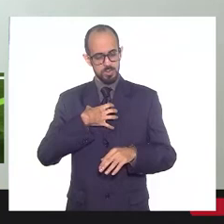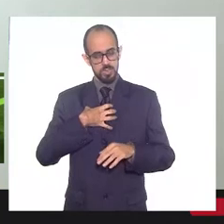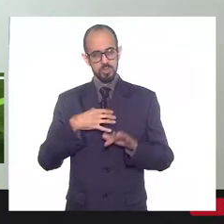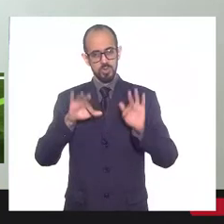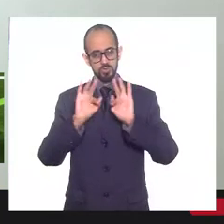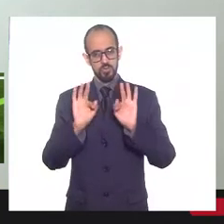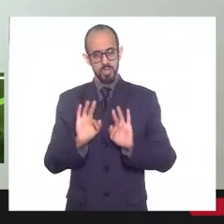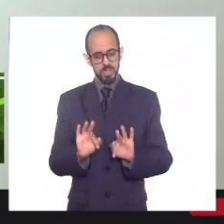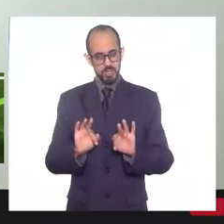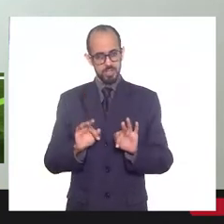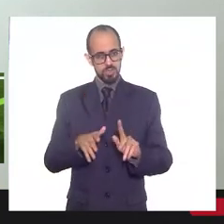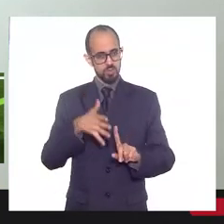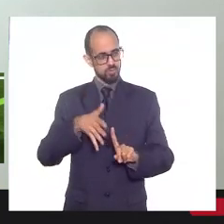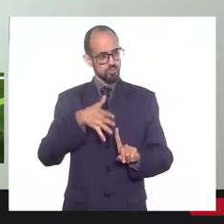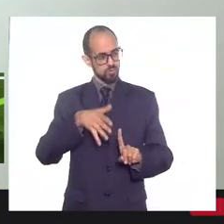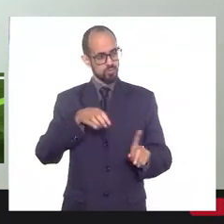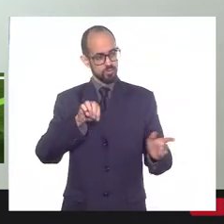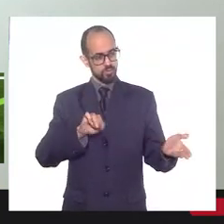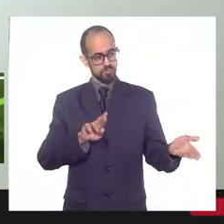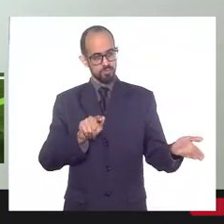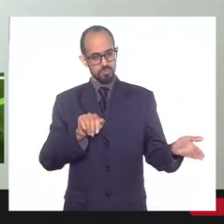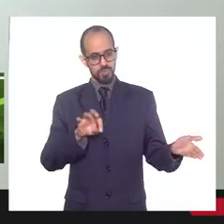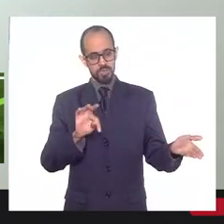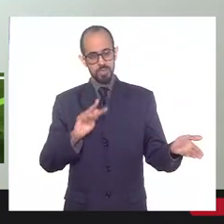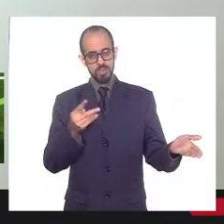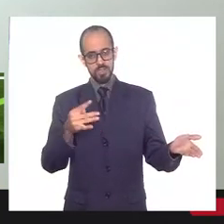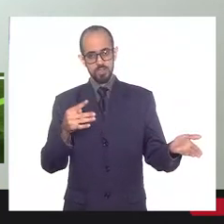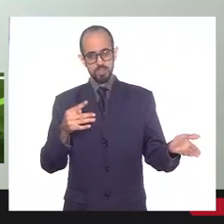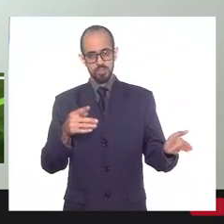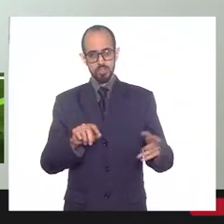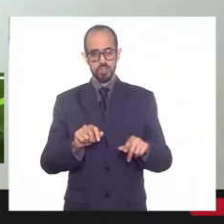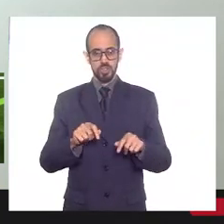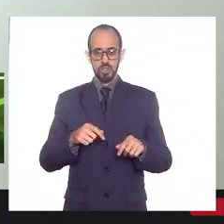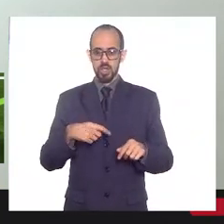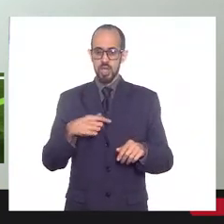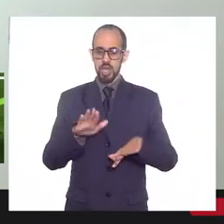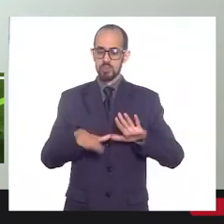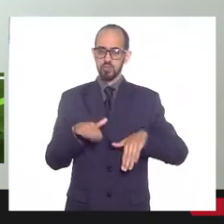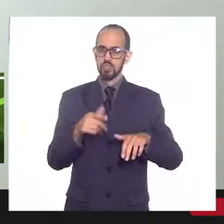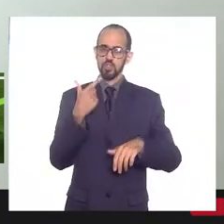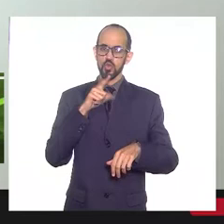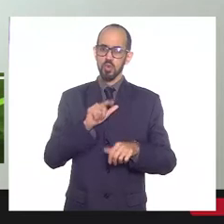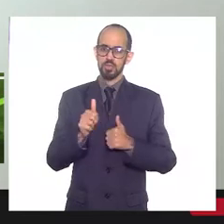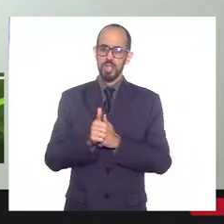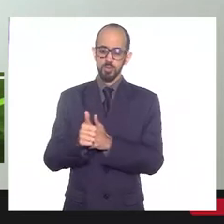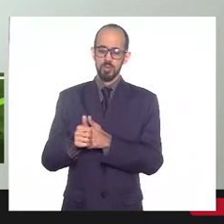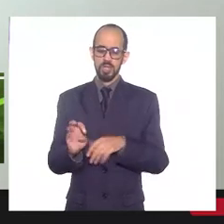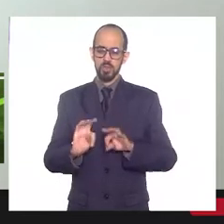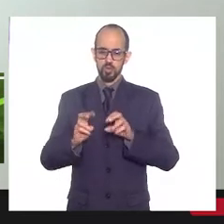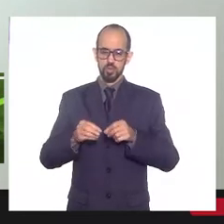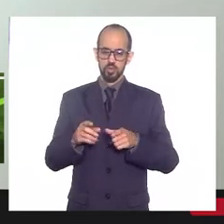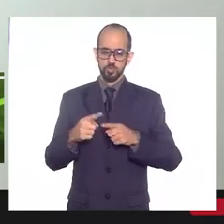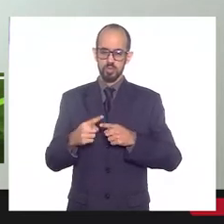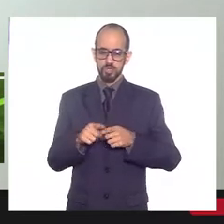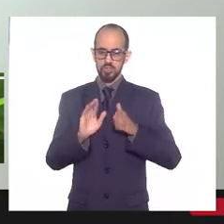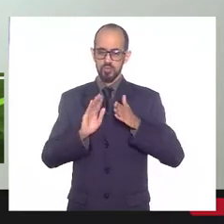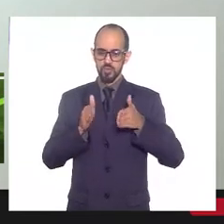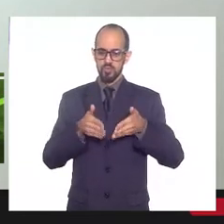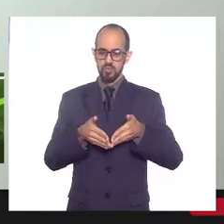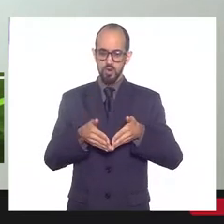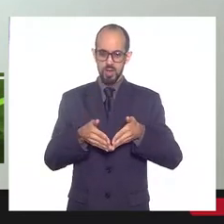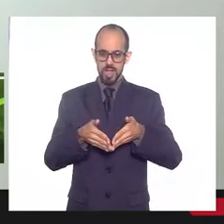com a fala da Margarete a gente acaba não acompanhado todos os casos de acontecimentos e a gente fica muito focado